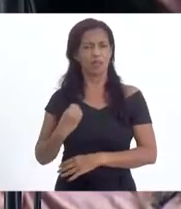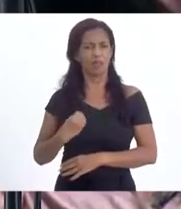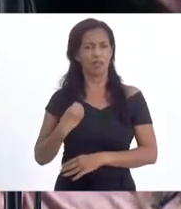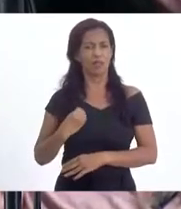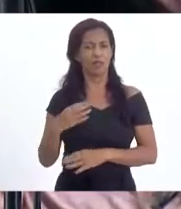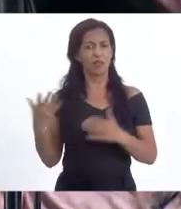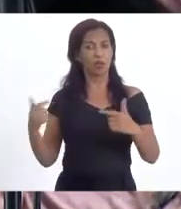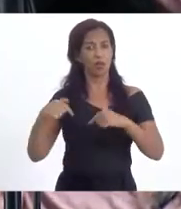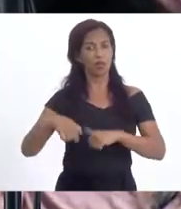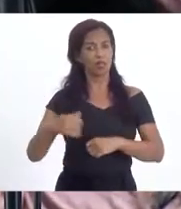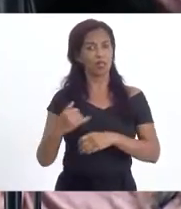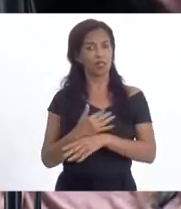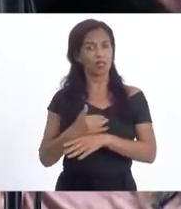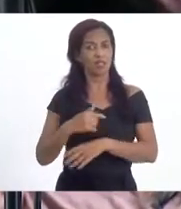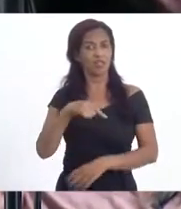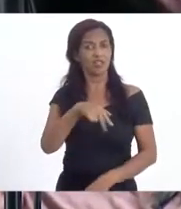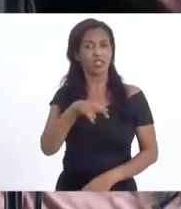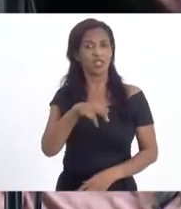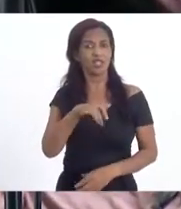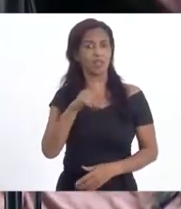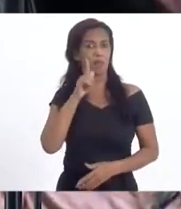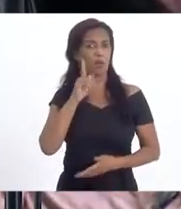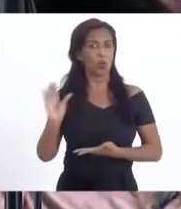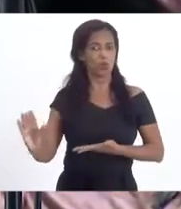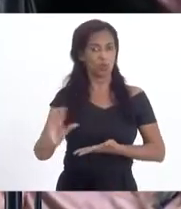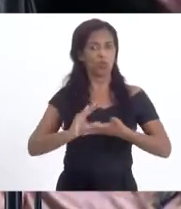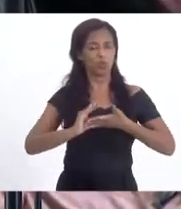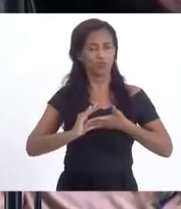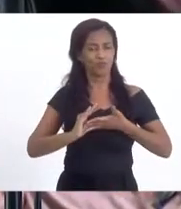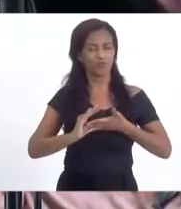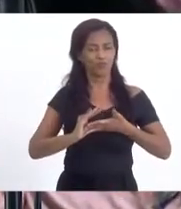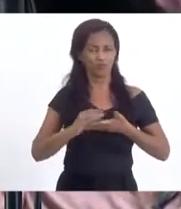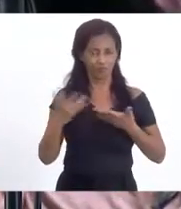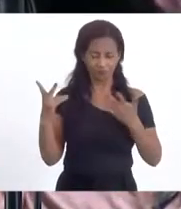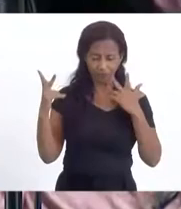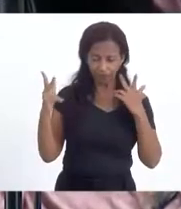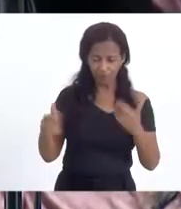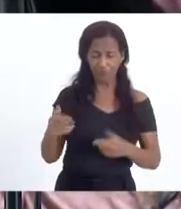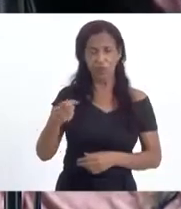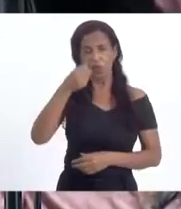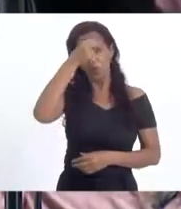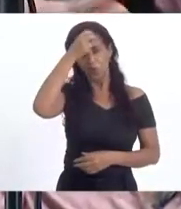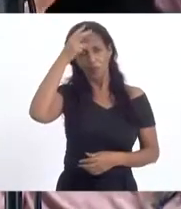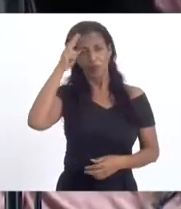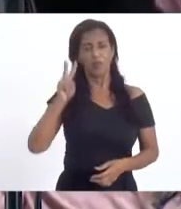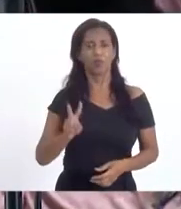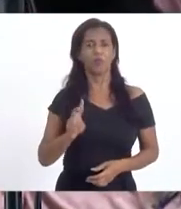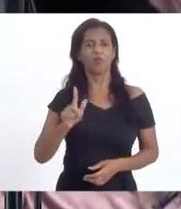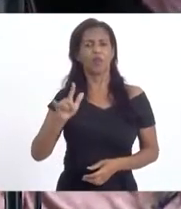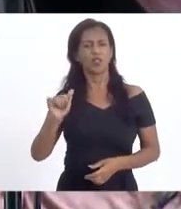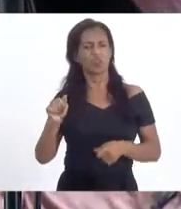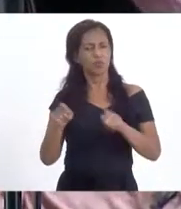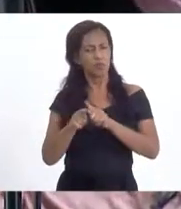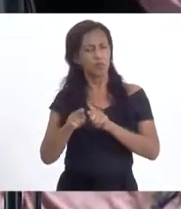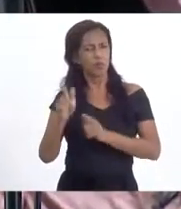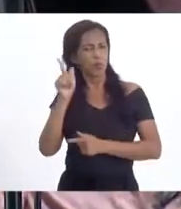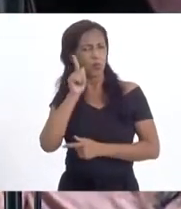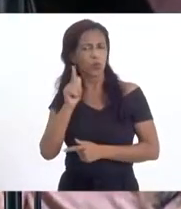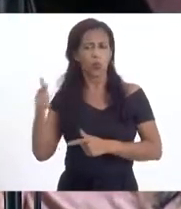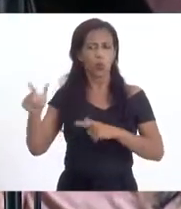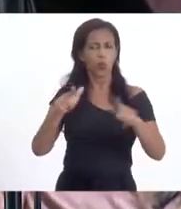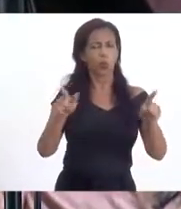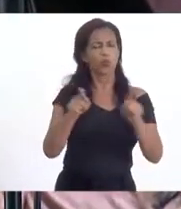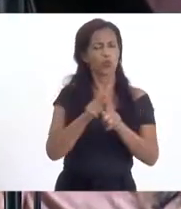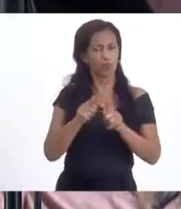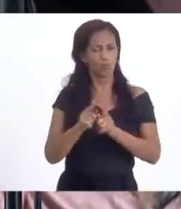de Kissamã, resgatamos recursos, porque judicializamos a ANP, assim como o prefeito Vladimir fez e conseguiu muito êxito agora, e outros prefeitos